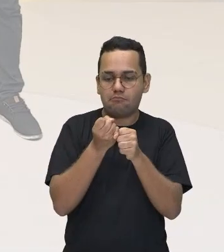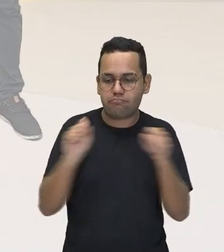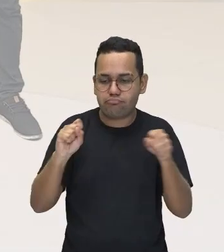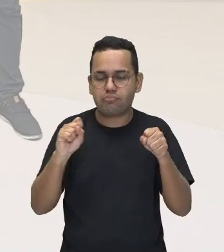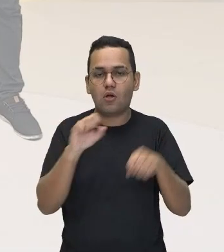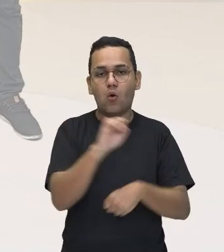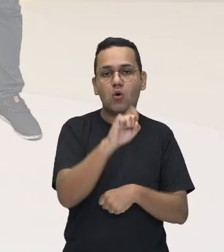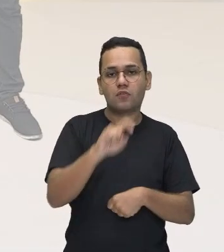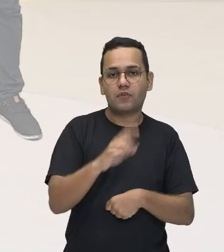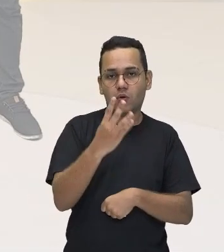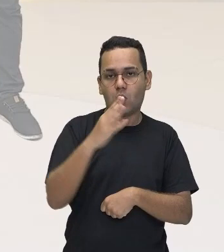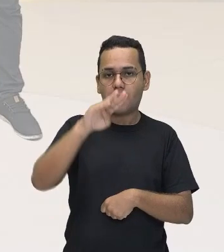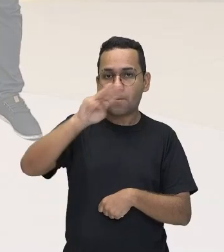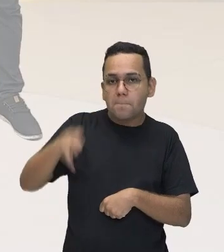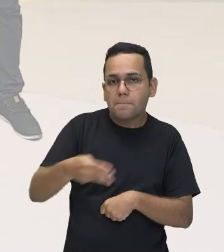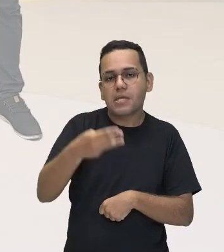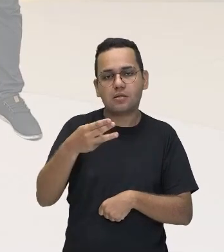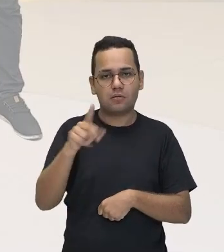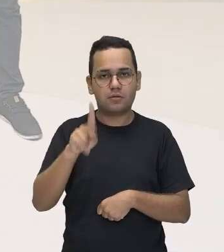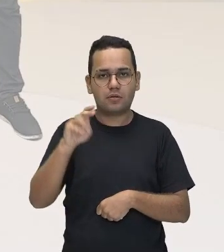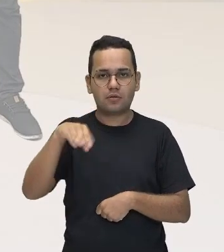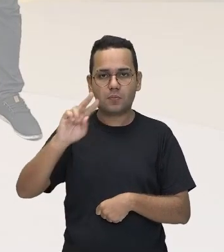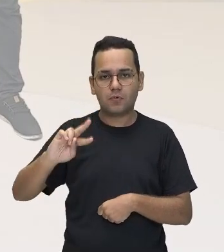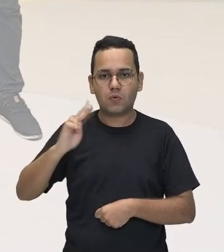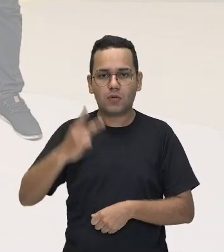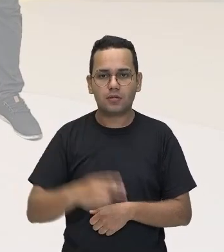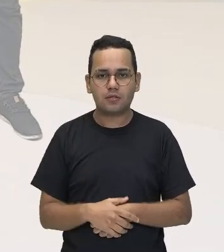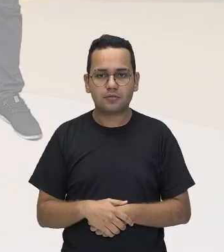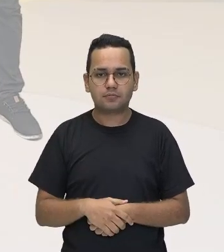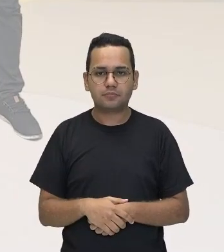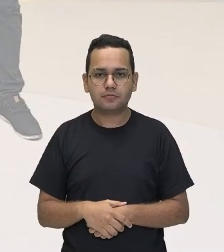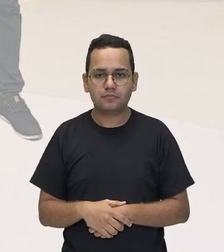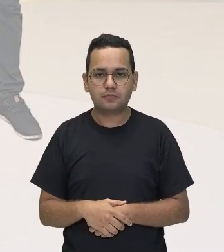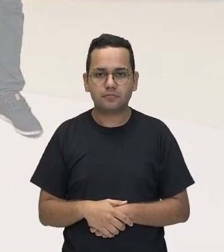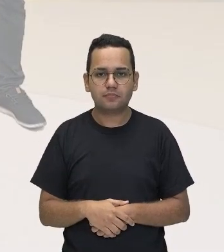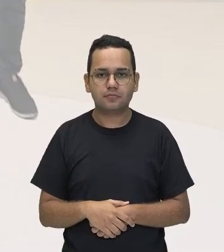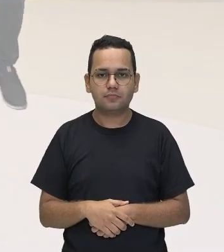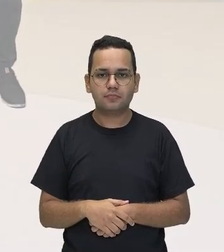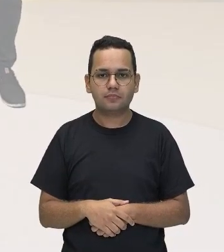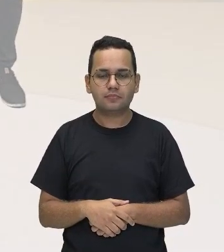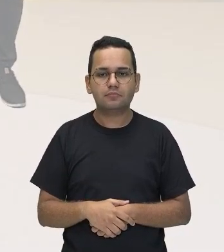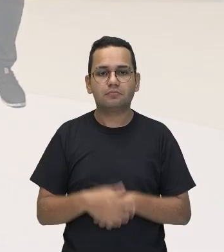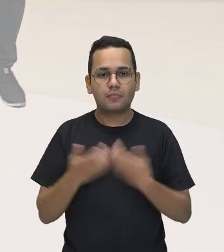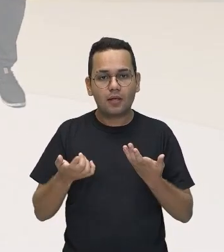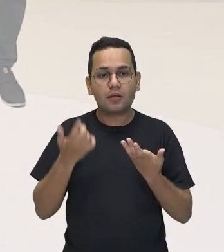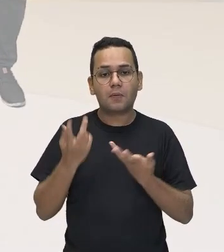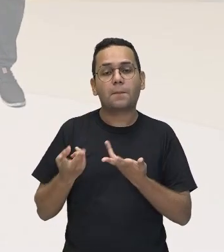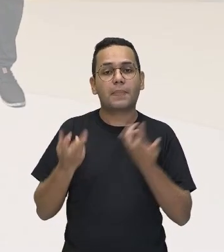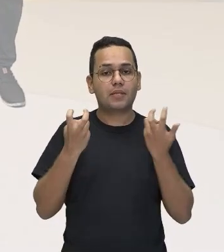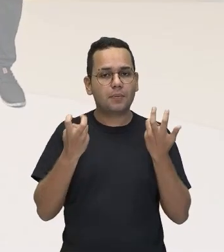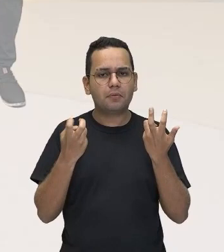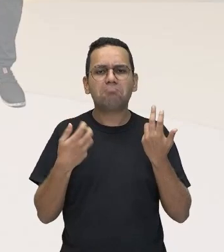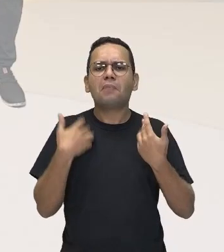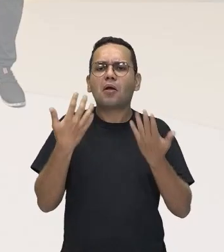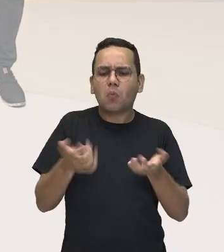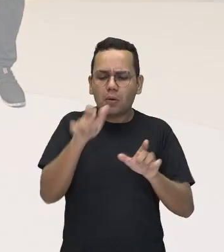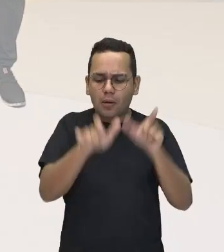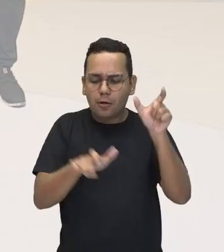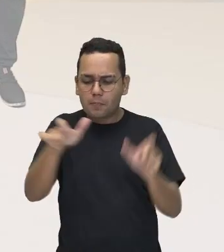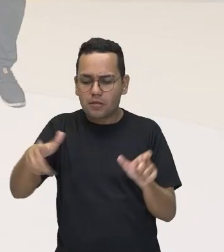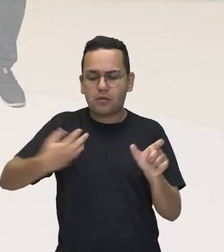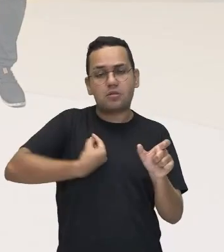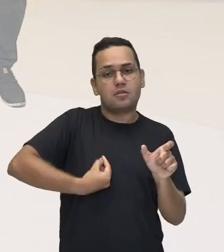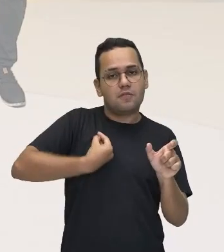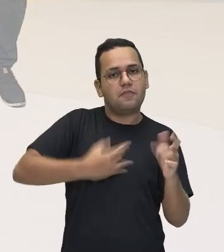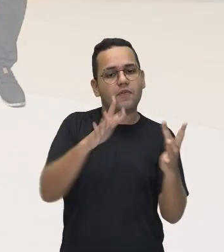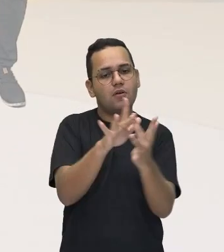quilômetros quadrados, vivem pessoas, né, professor Emerson? E isso que a gente vai ver neste momento. Quem é que vive aqui na Amazônia? Quem são